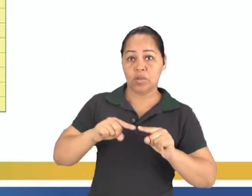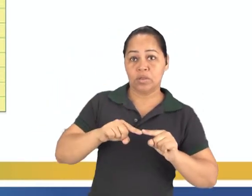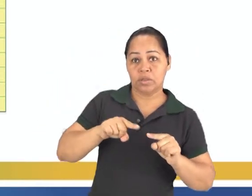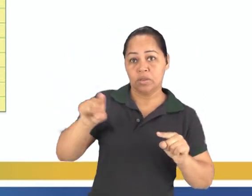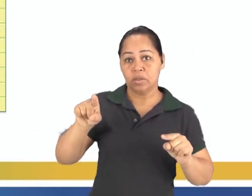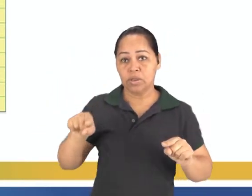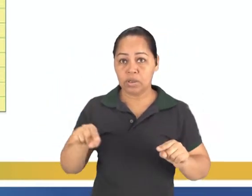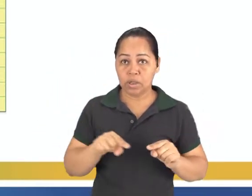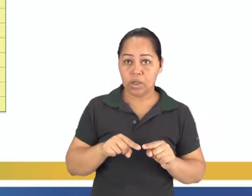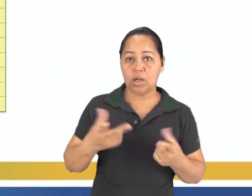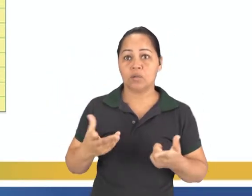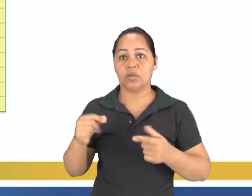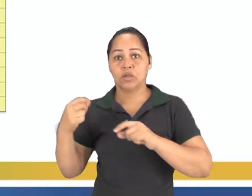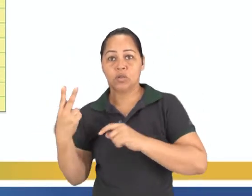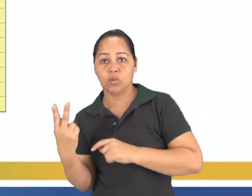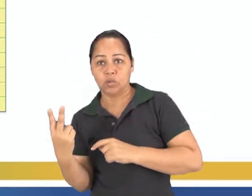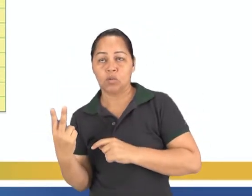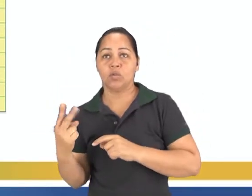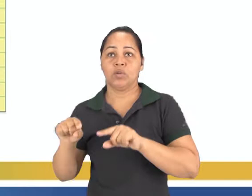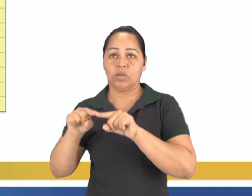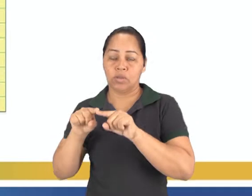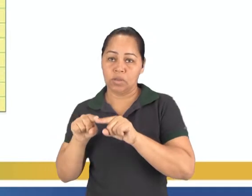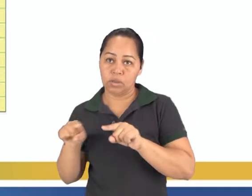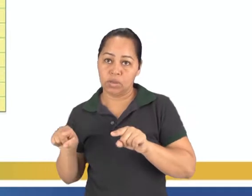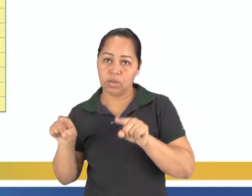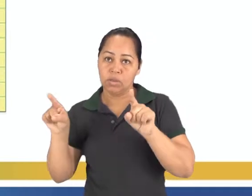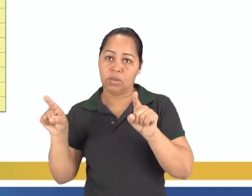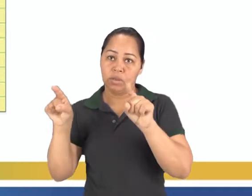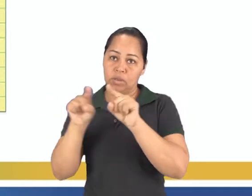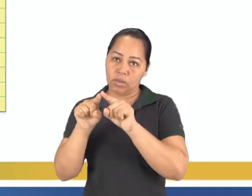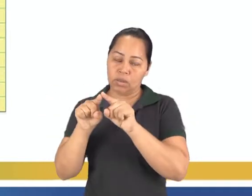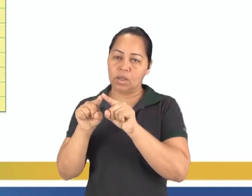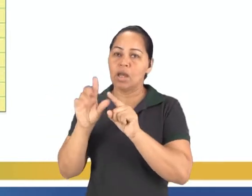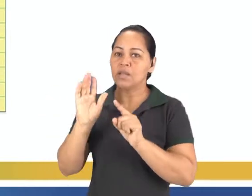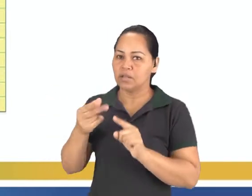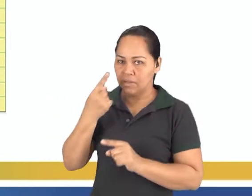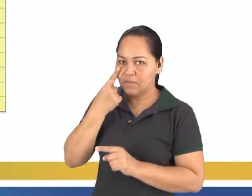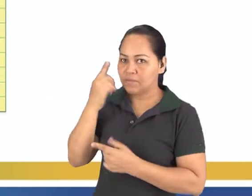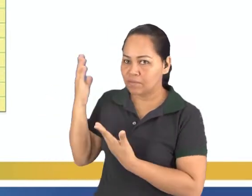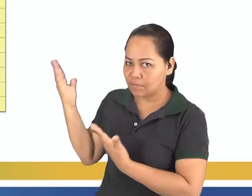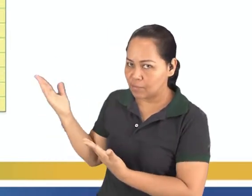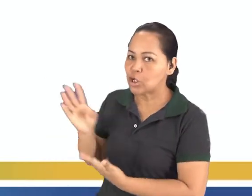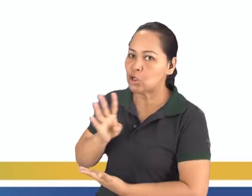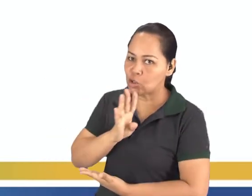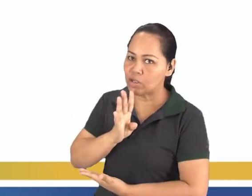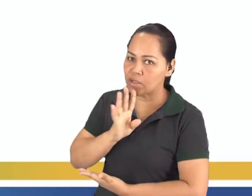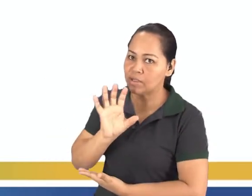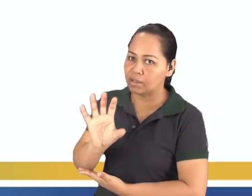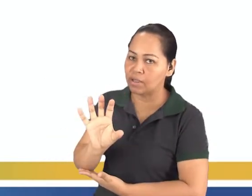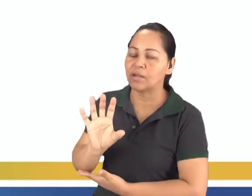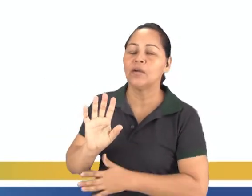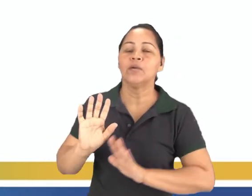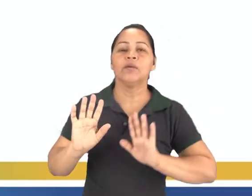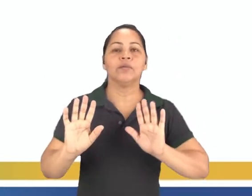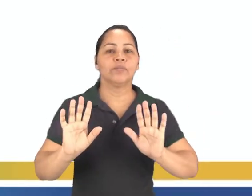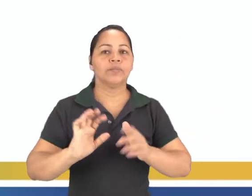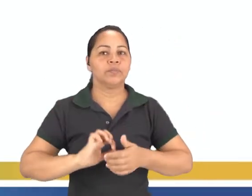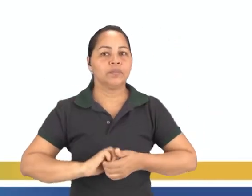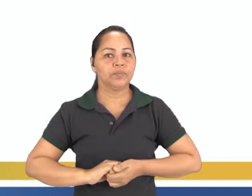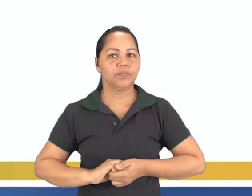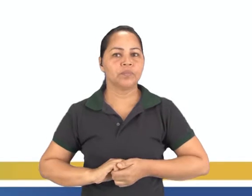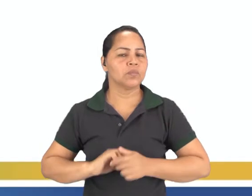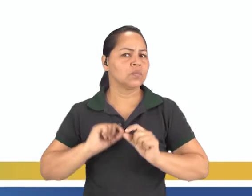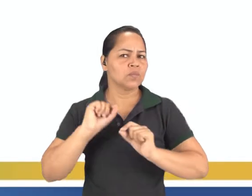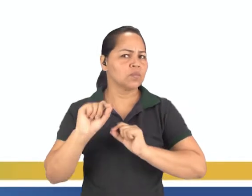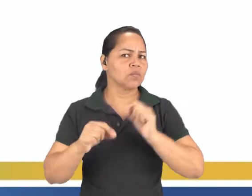e dois trapézios. Nós já conhecemos essas figuras nas aulas anteriores, certo? Muito bem. Então